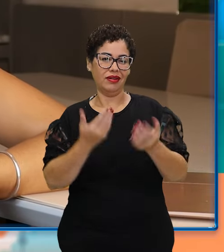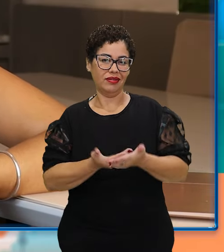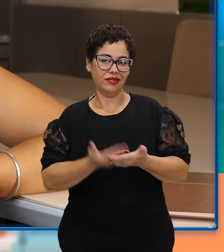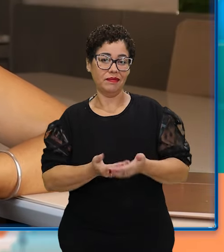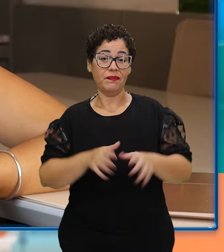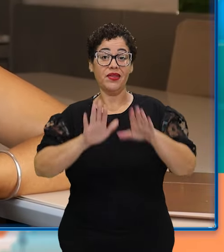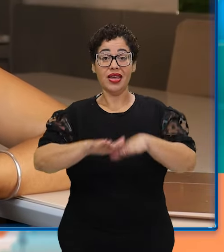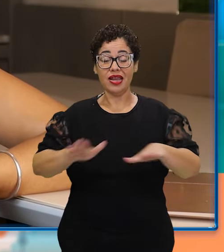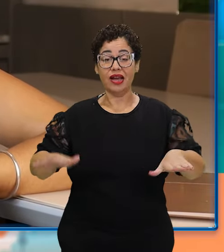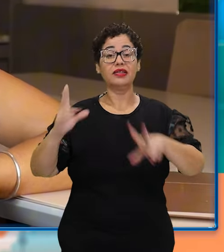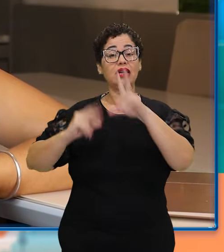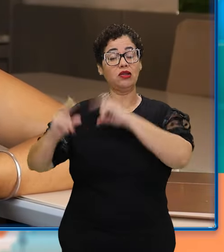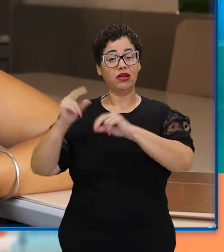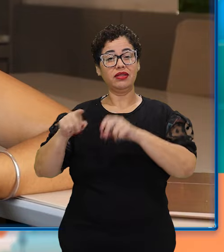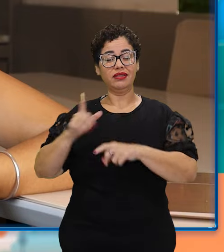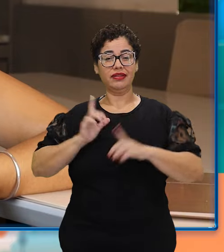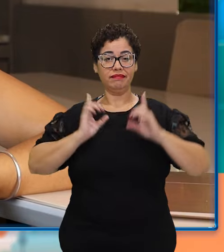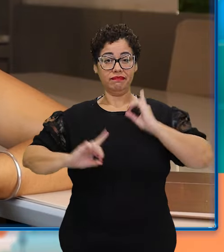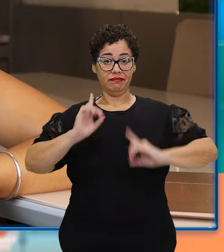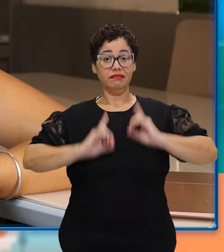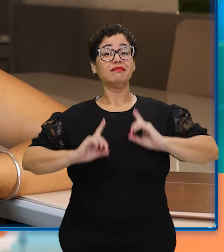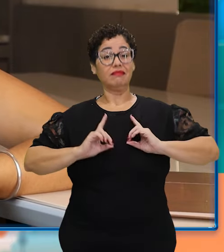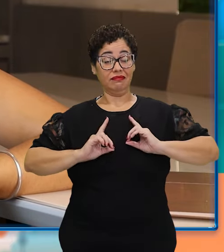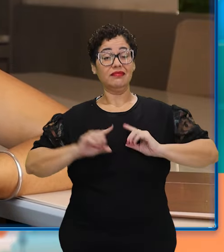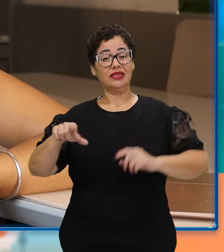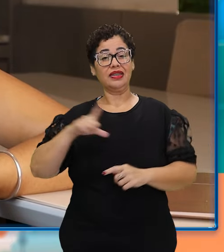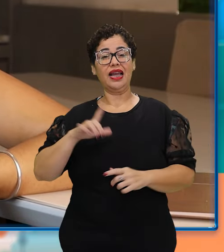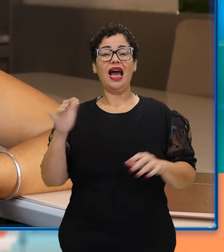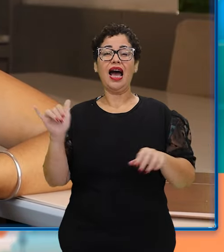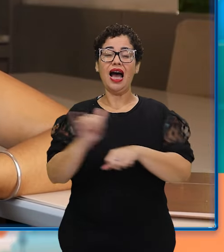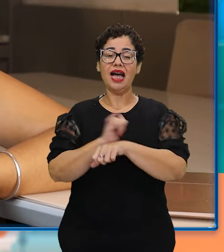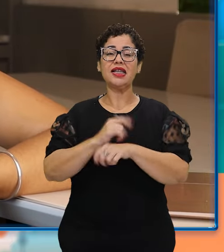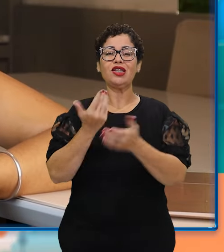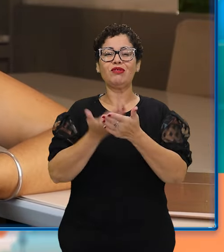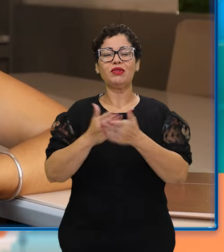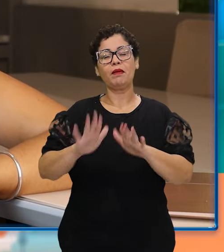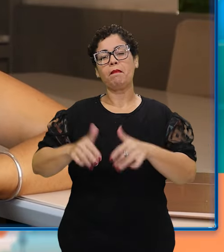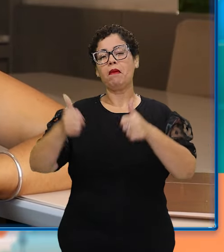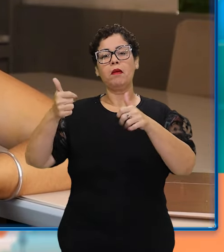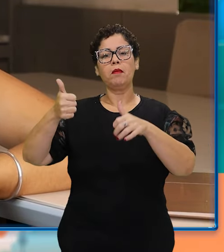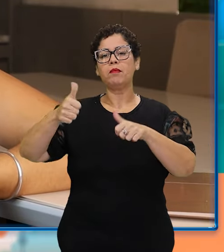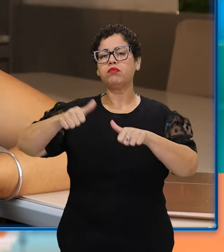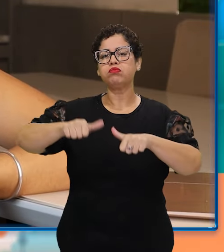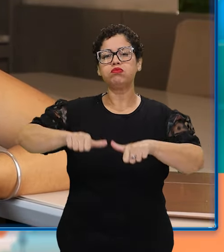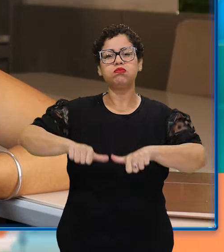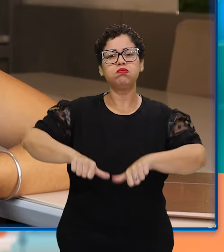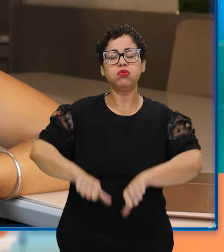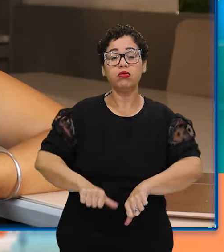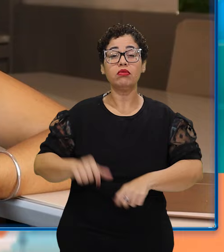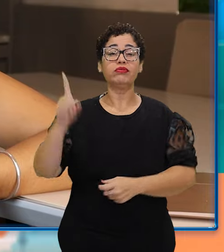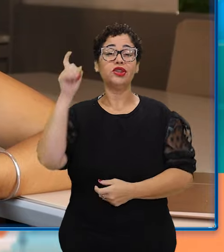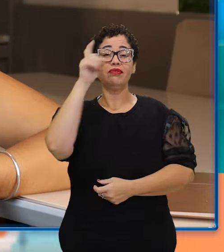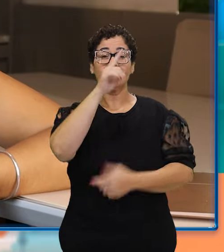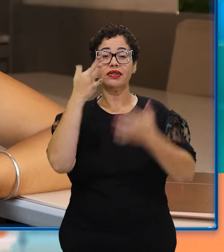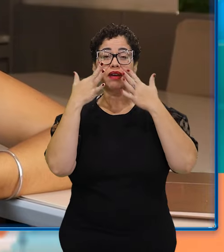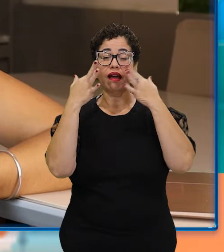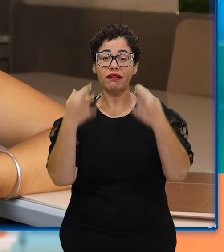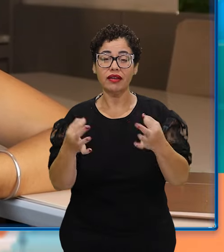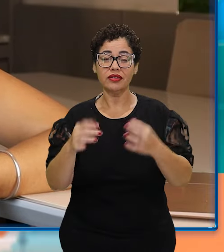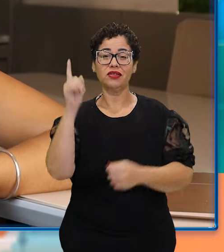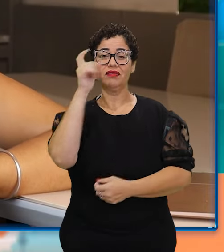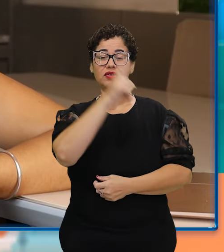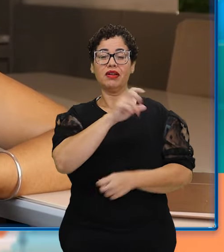vezes, crianças ou adolescentes deprimidos, eles tendem a ter uma queda no desempenho escolar, dificuldade de concentração,